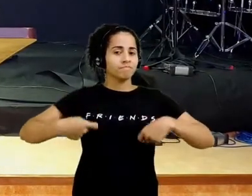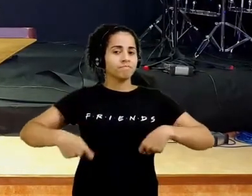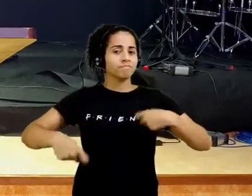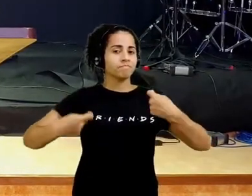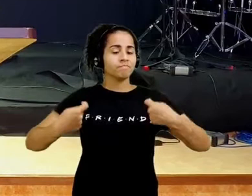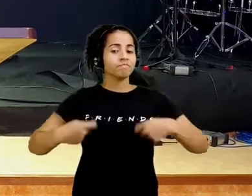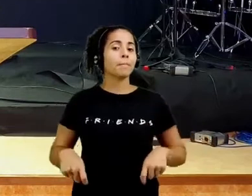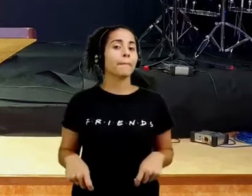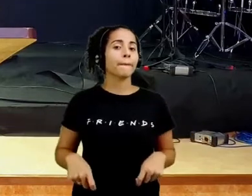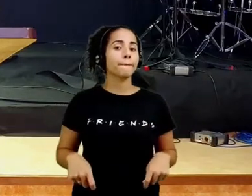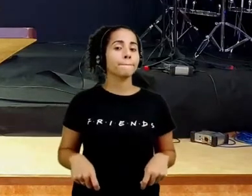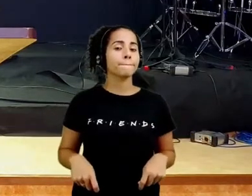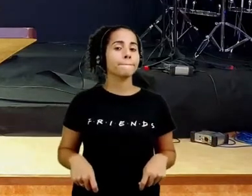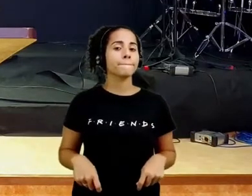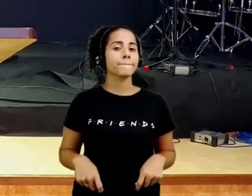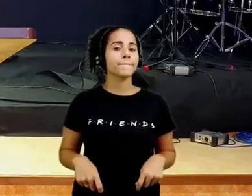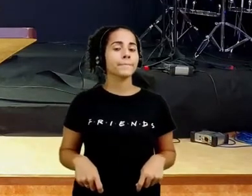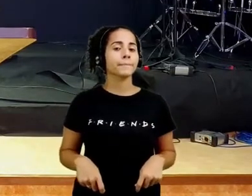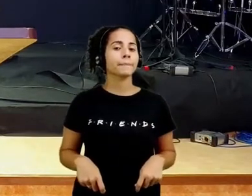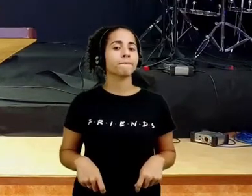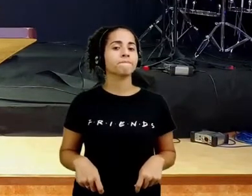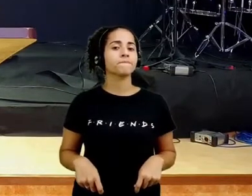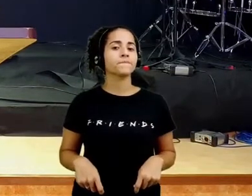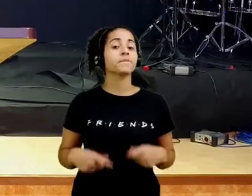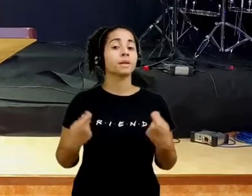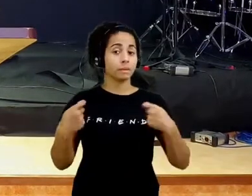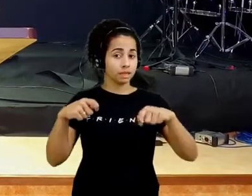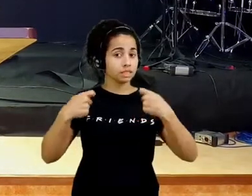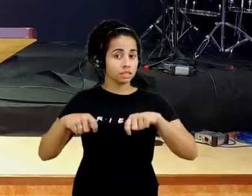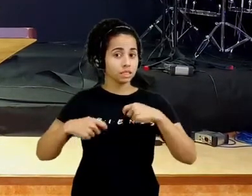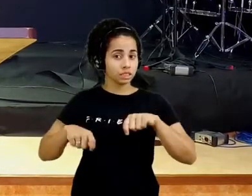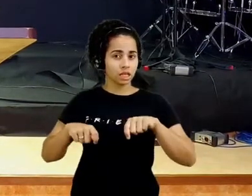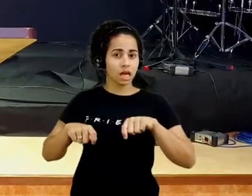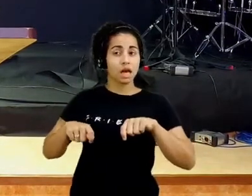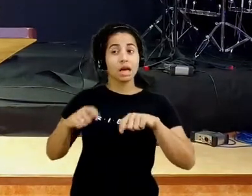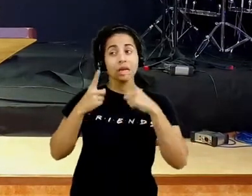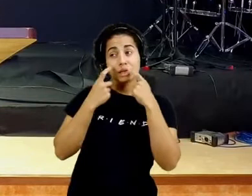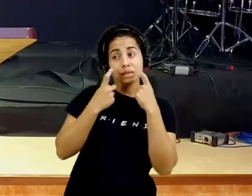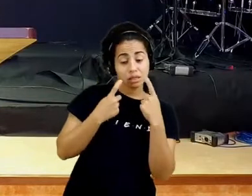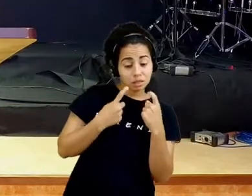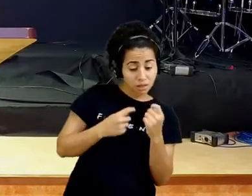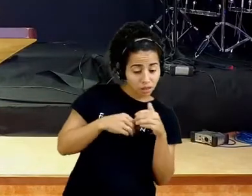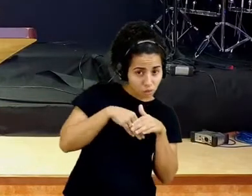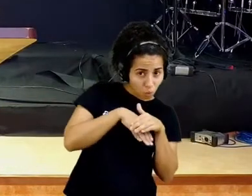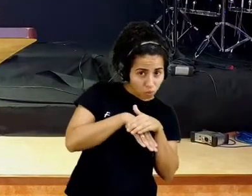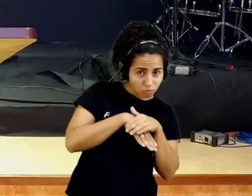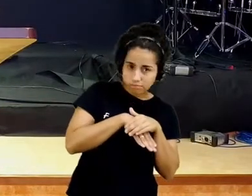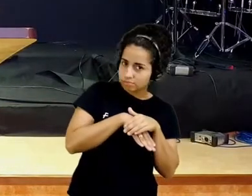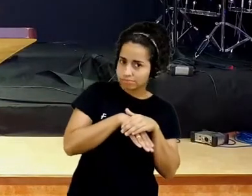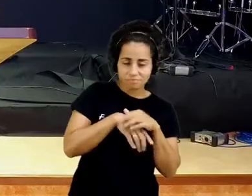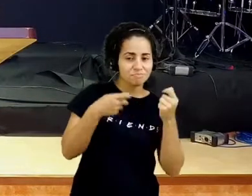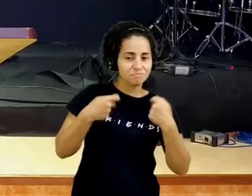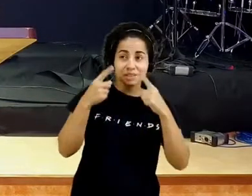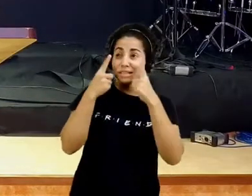meu irmão, ouvinte da palavra do Senhor, as tuas queixas, os teus lamentos, aquilo que você